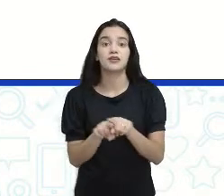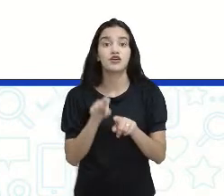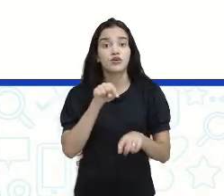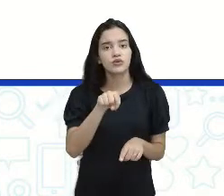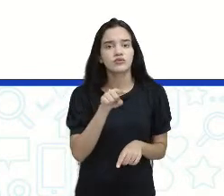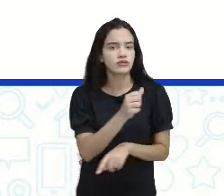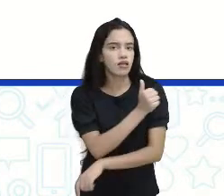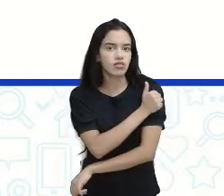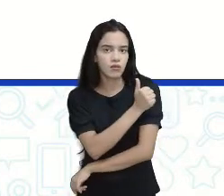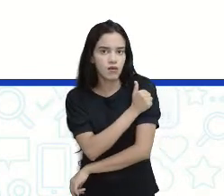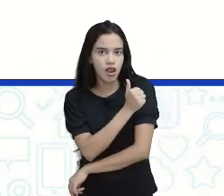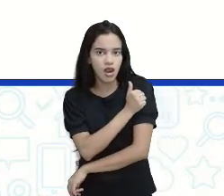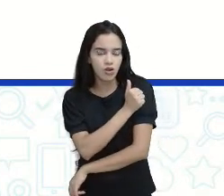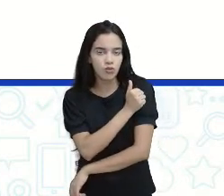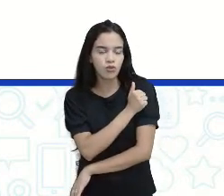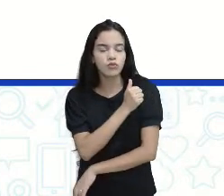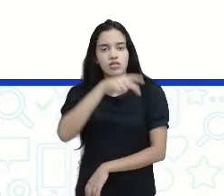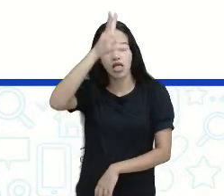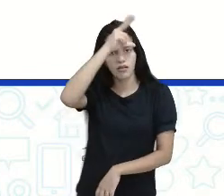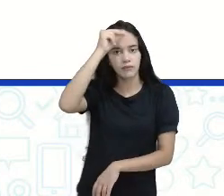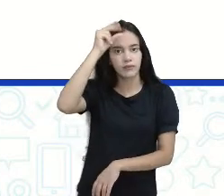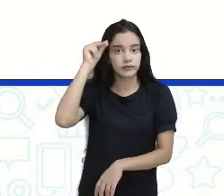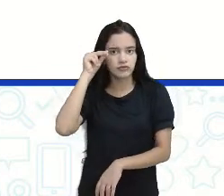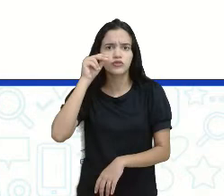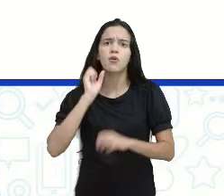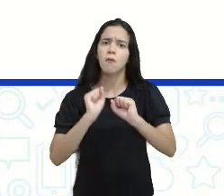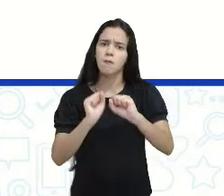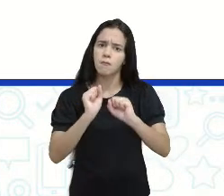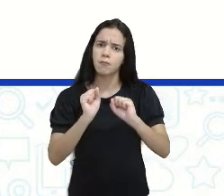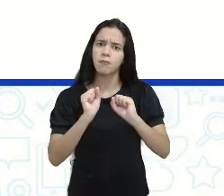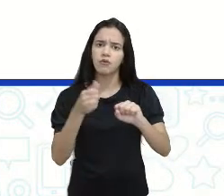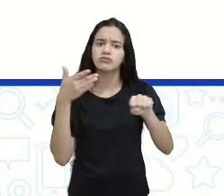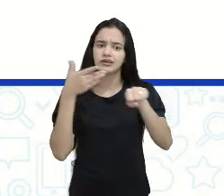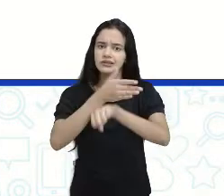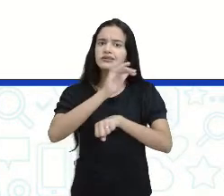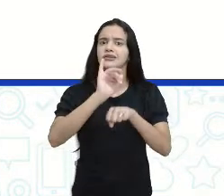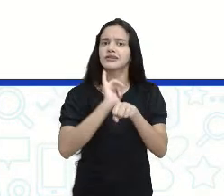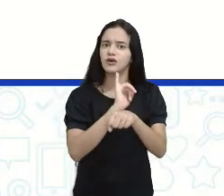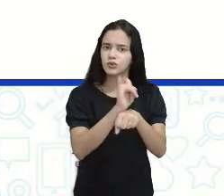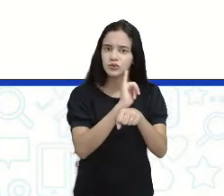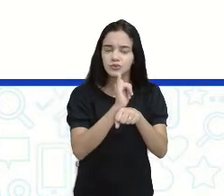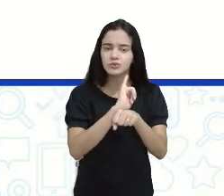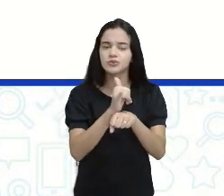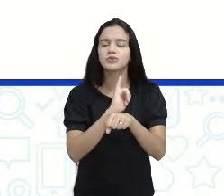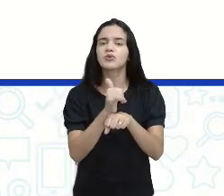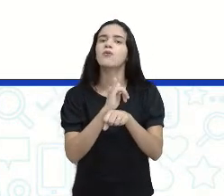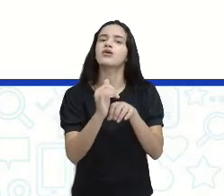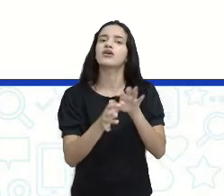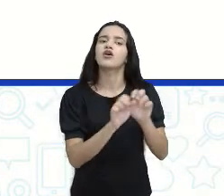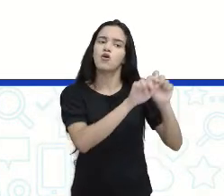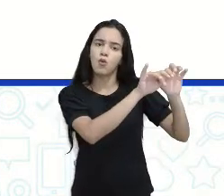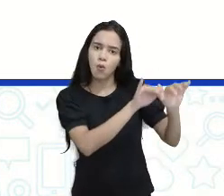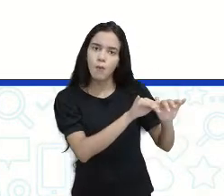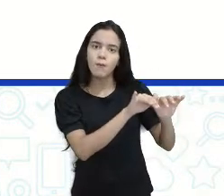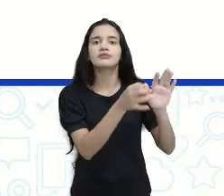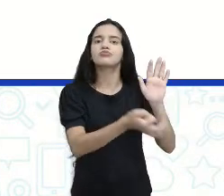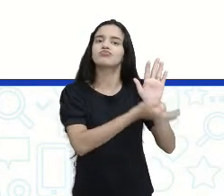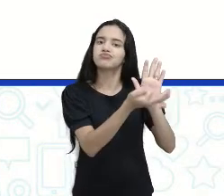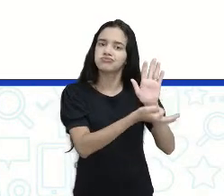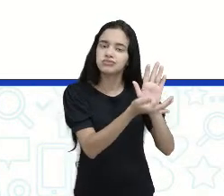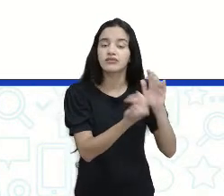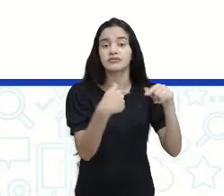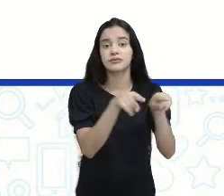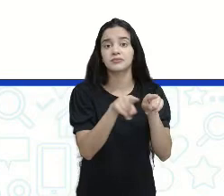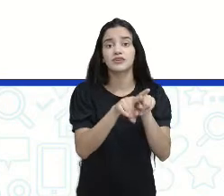ao aplicativo para se comunicar com a gente, o YouTube é uma ferramenta onde vocês podem comentar, dar sugestões,